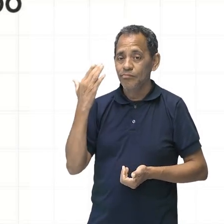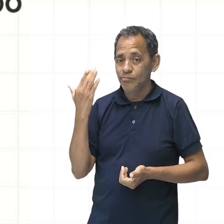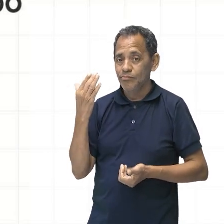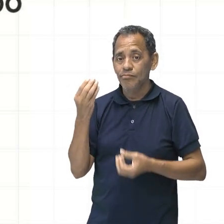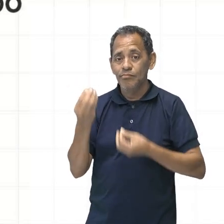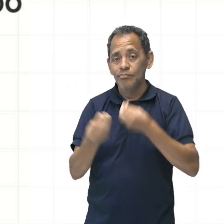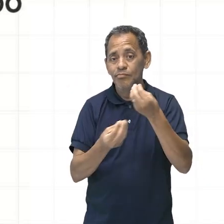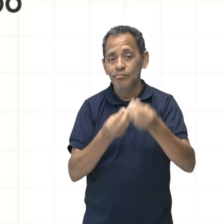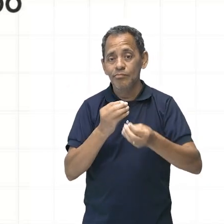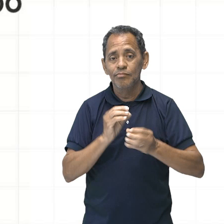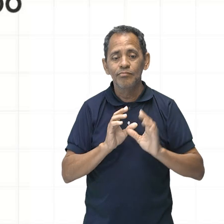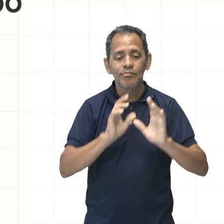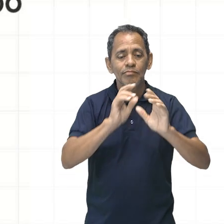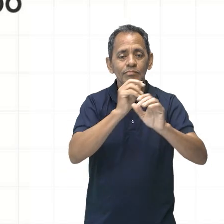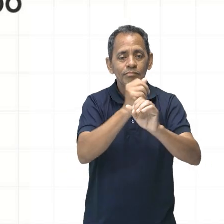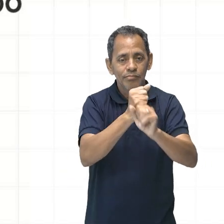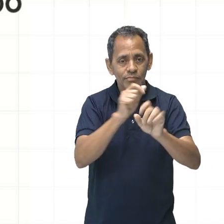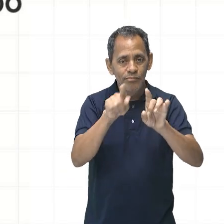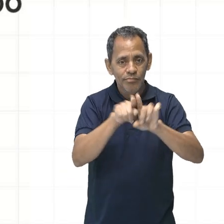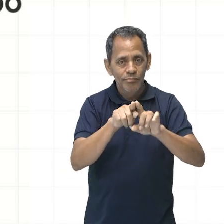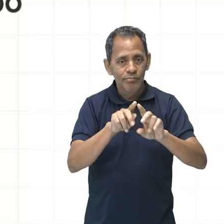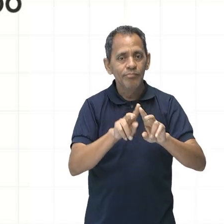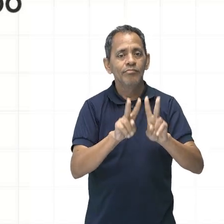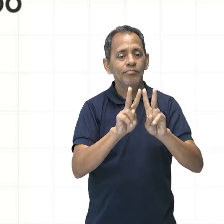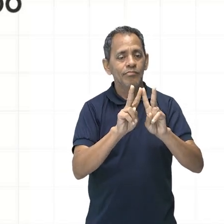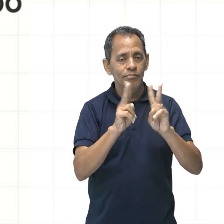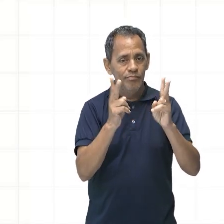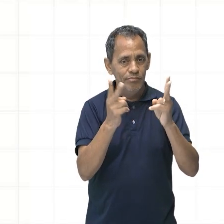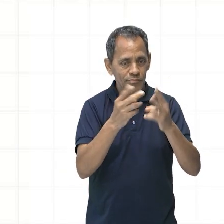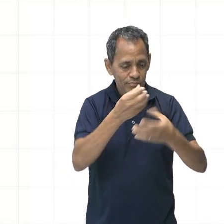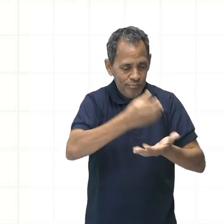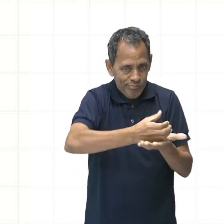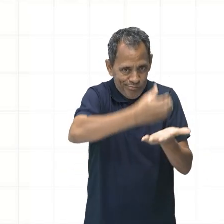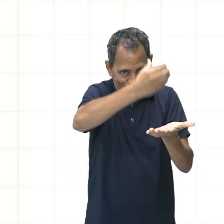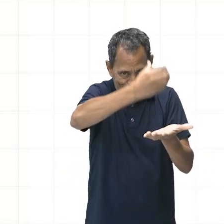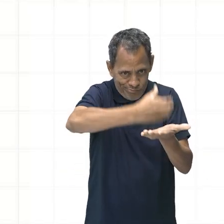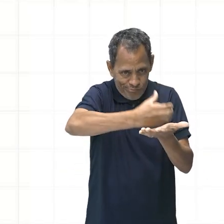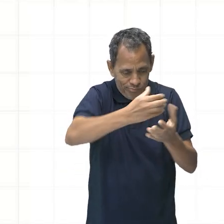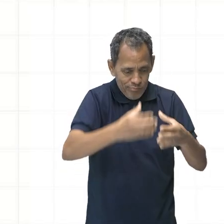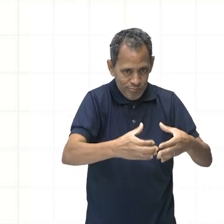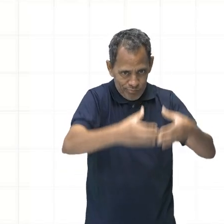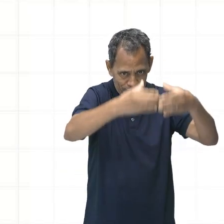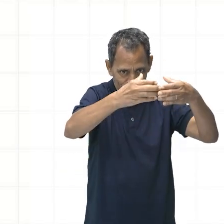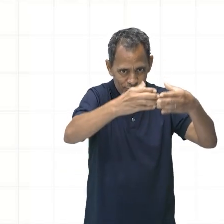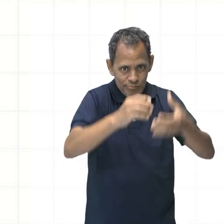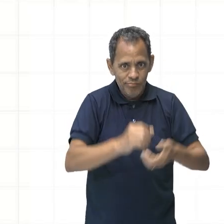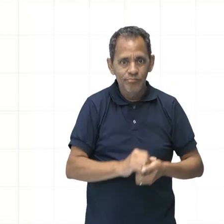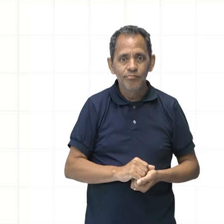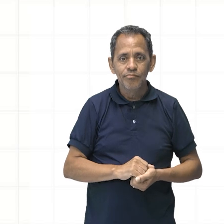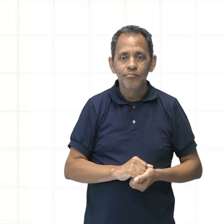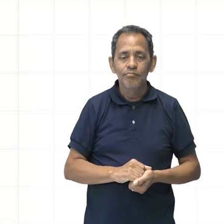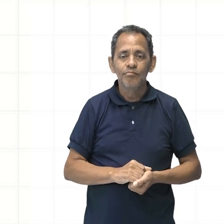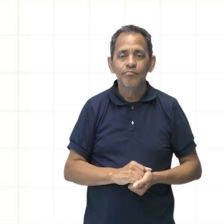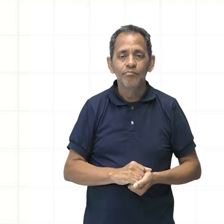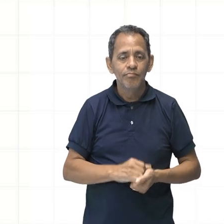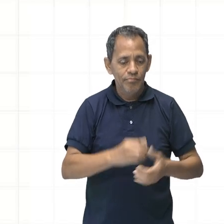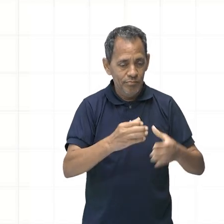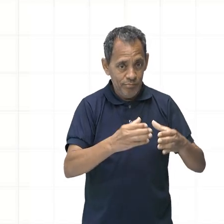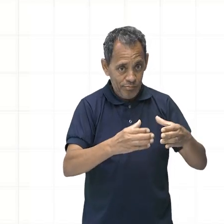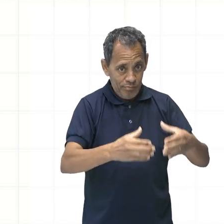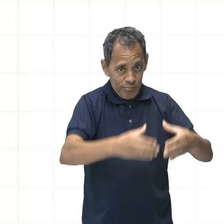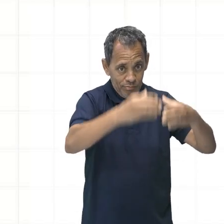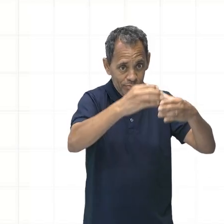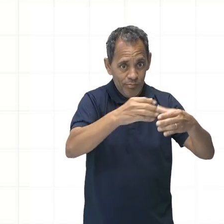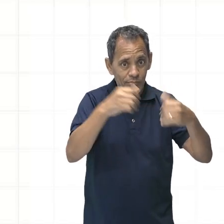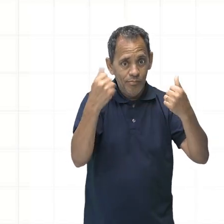o volume do copo, que é um cilindro, vai ser quem? É um cilindro, então eu tenho